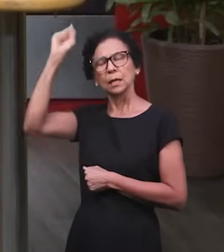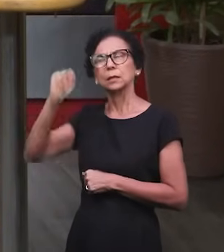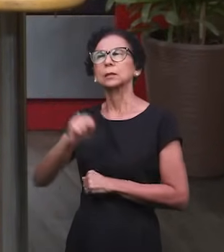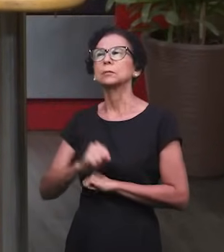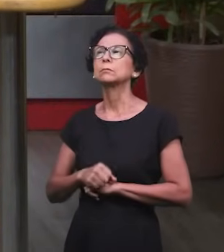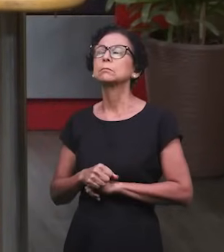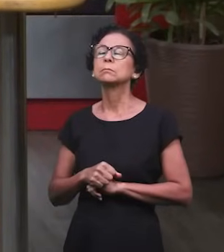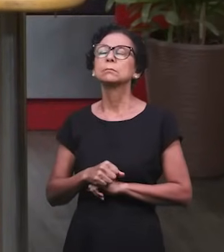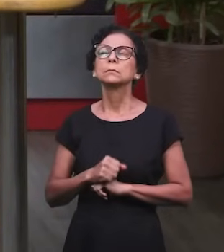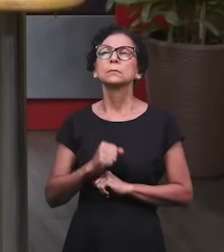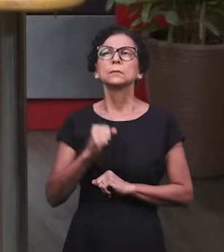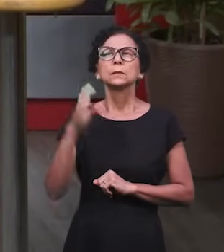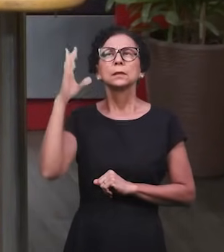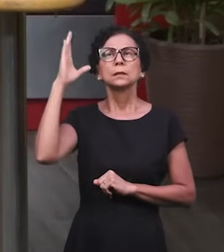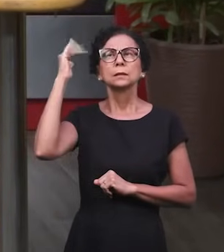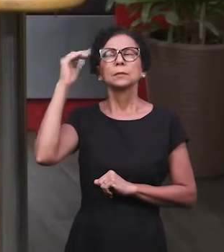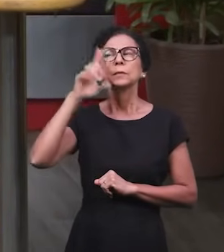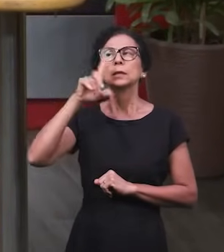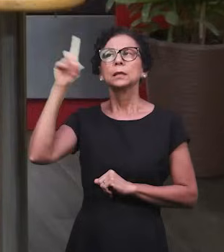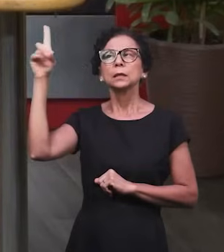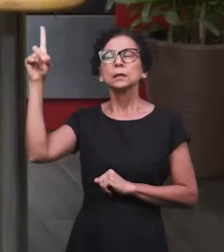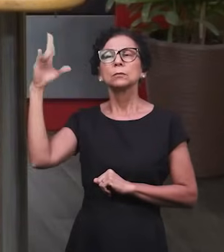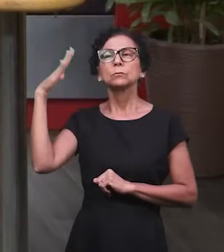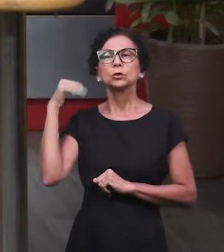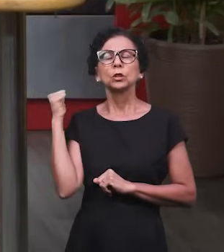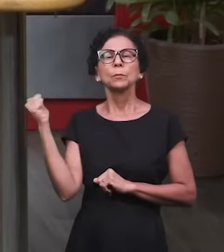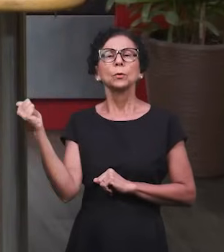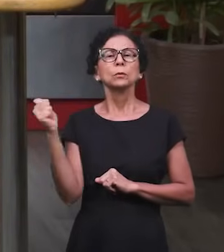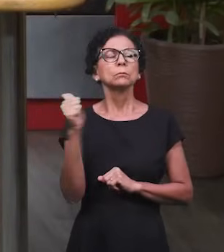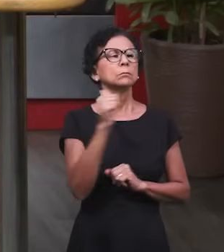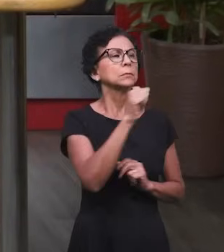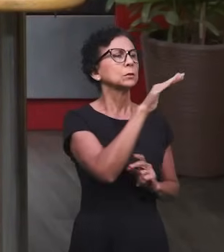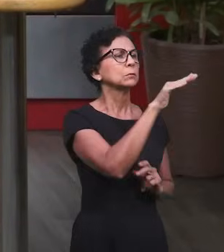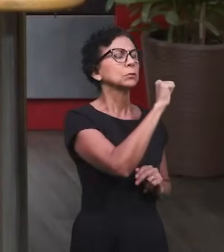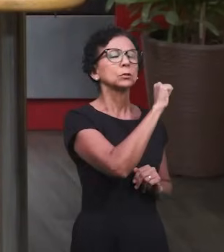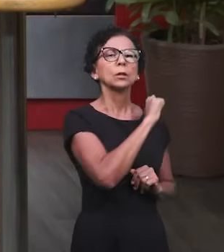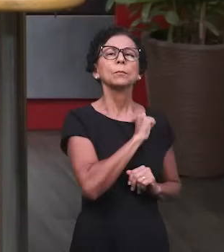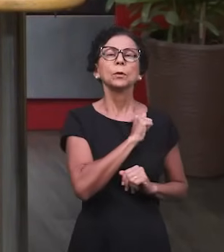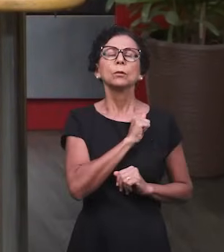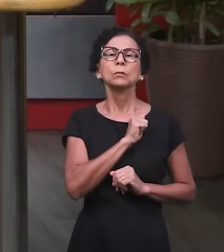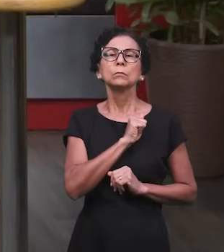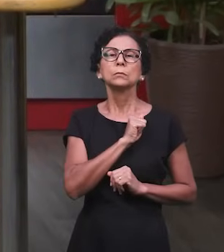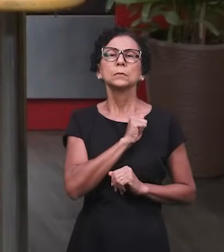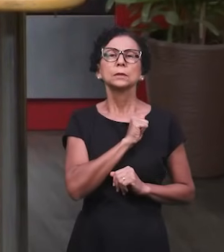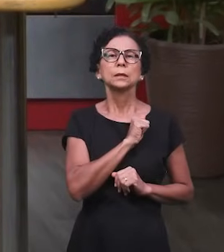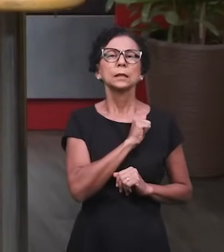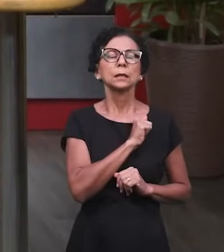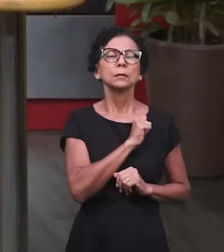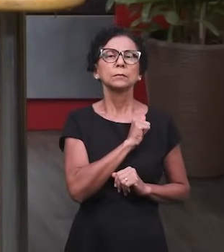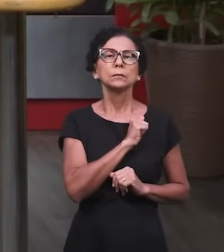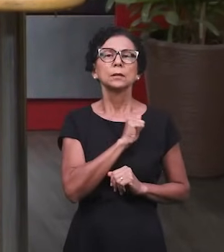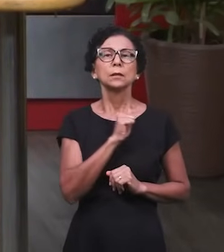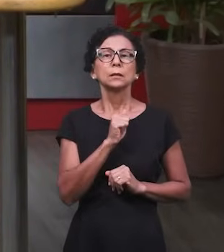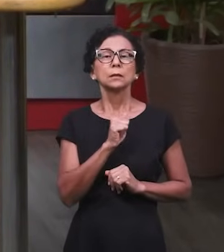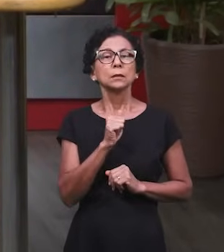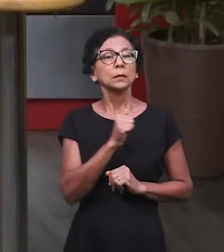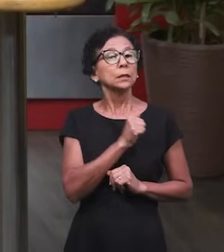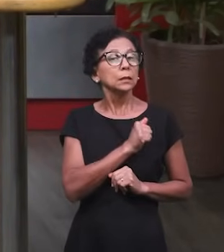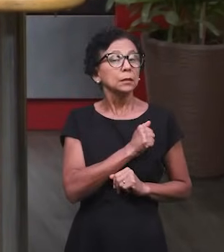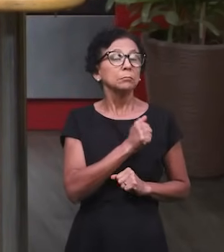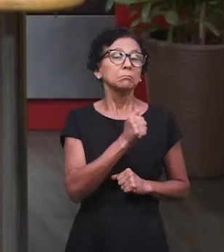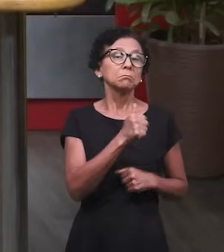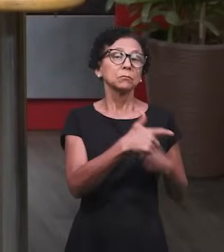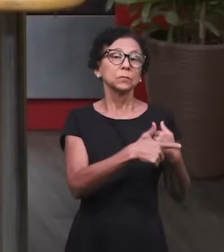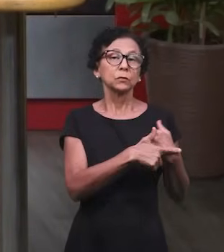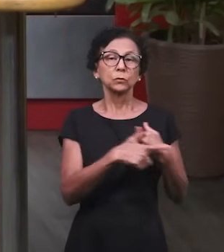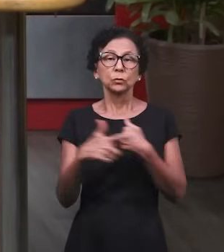como a posição que Abraão também sabia que Deus o chamou então cada um entendendo a sua posição vai haver Harmonia dentro do Lar dentro